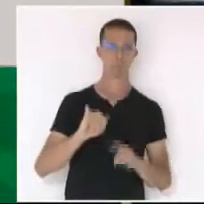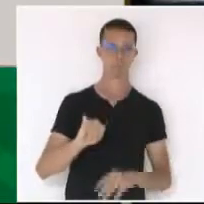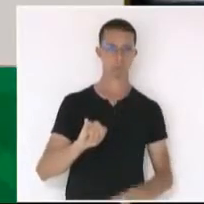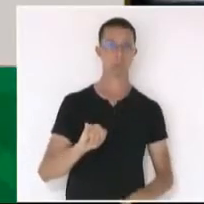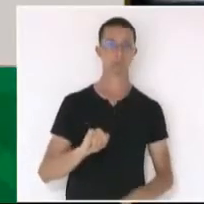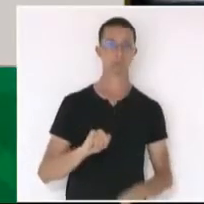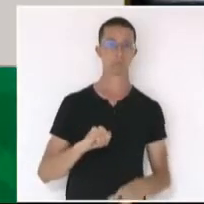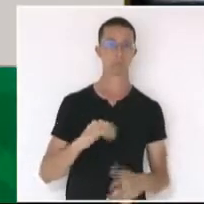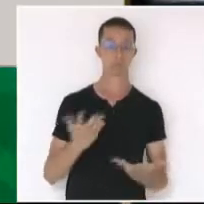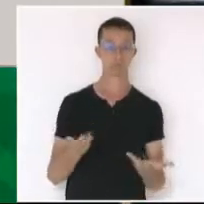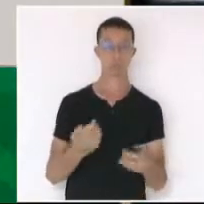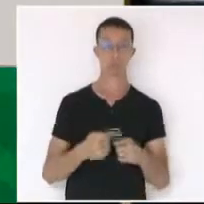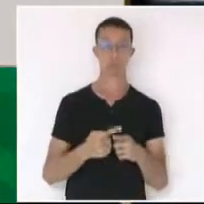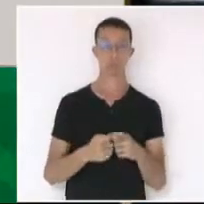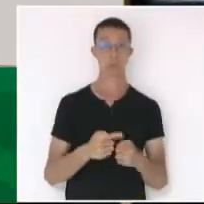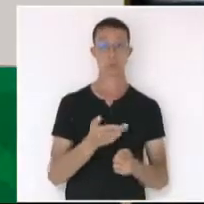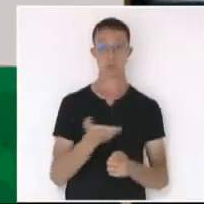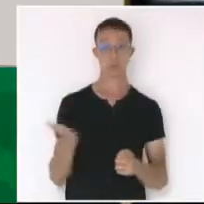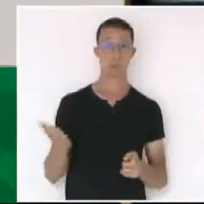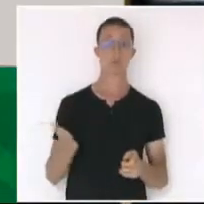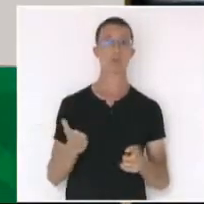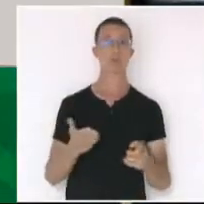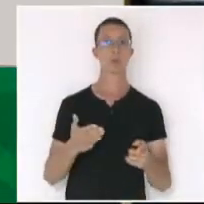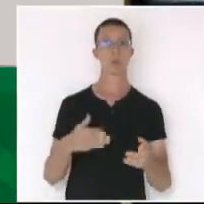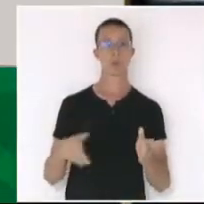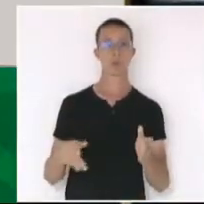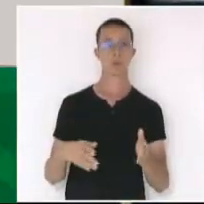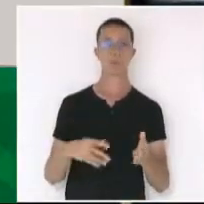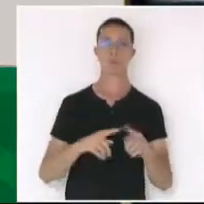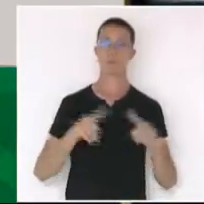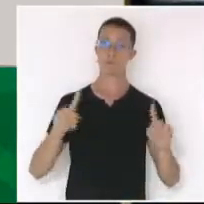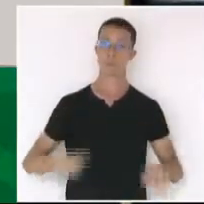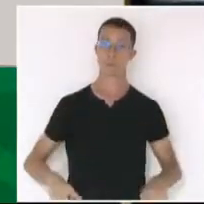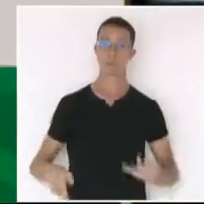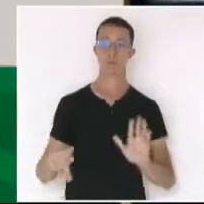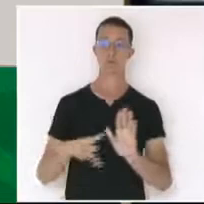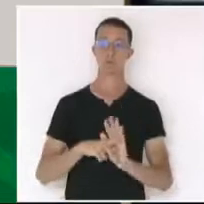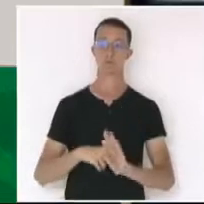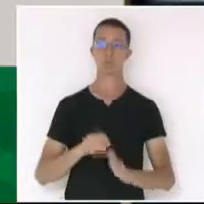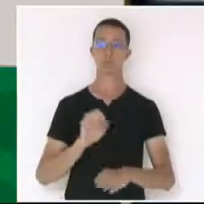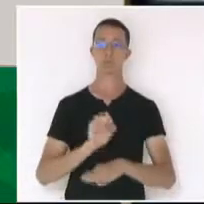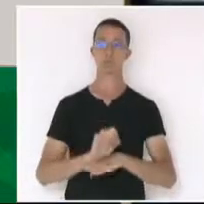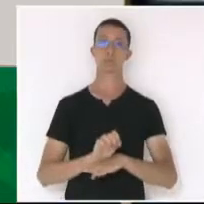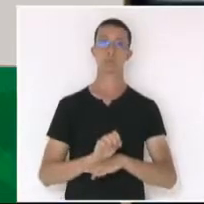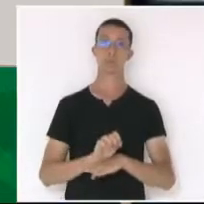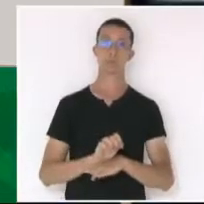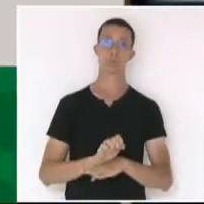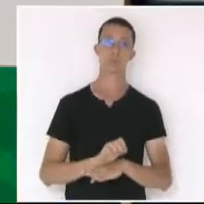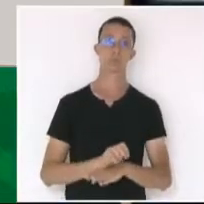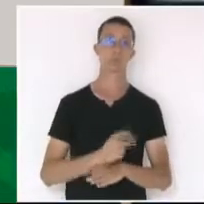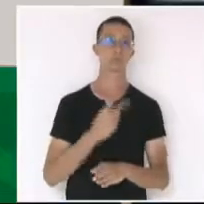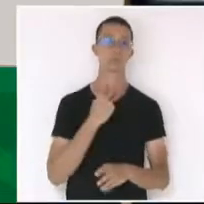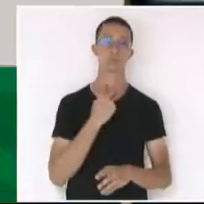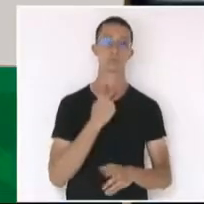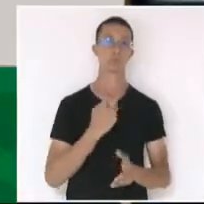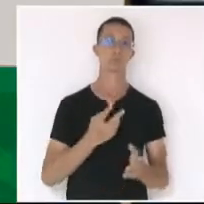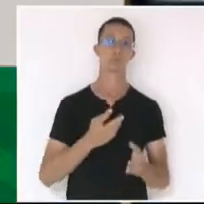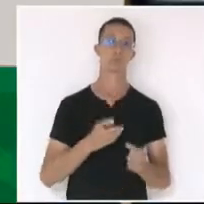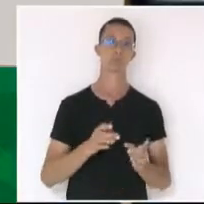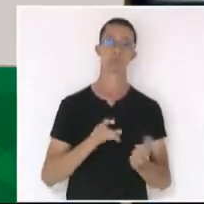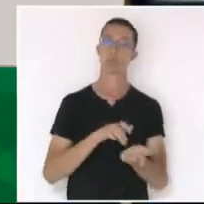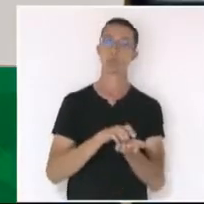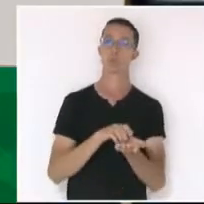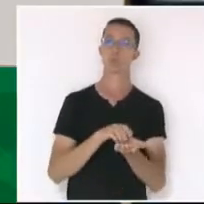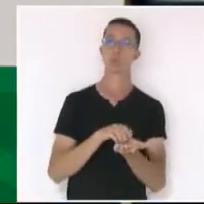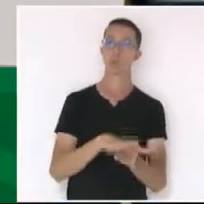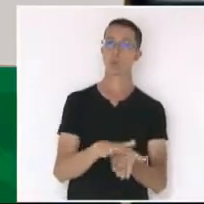até porque eles são funcionários do estado e não pode ser exonerados demitidos por essa